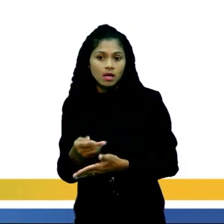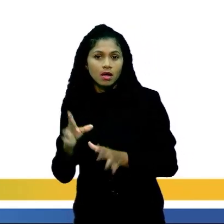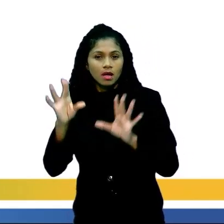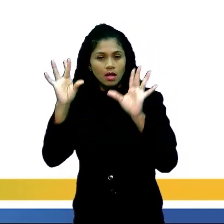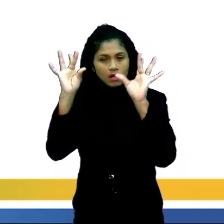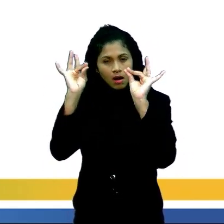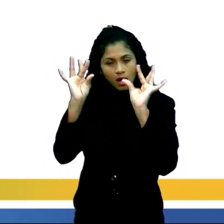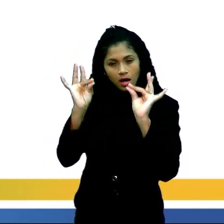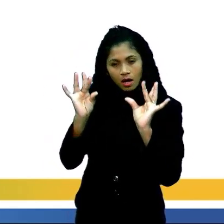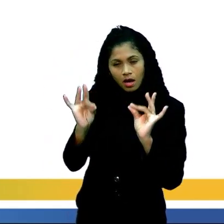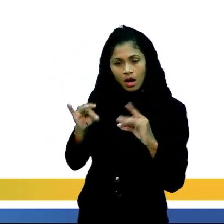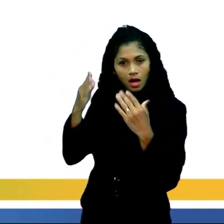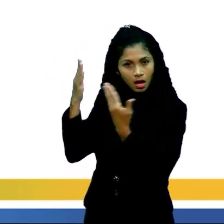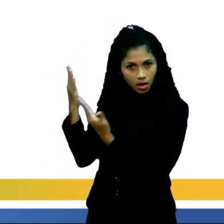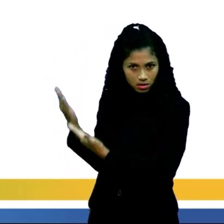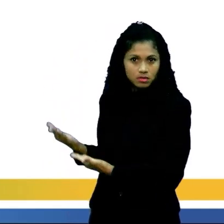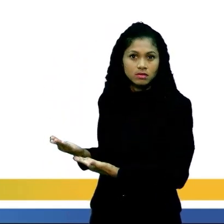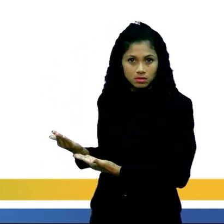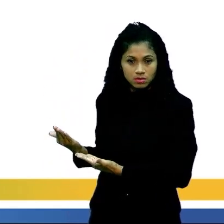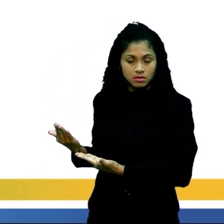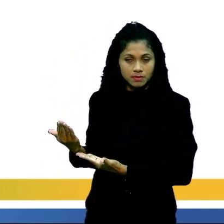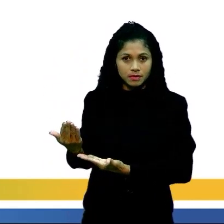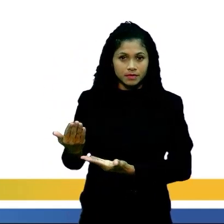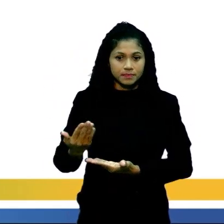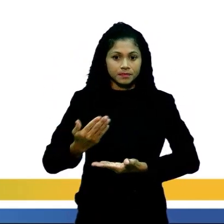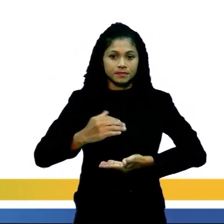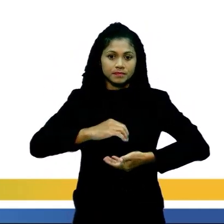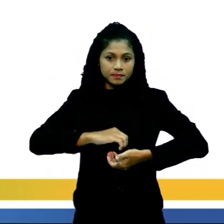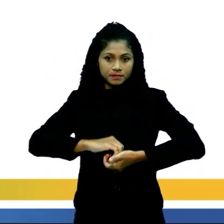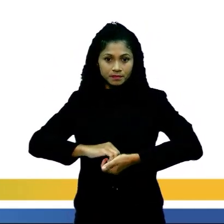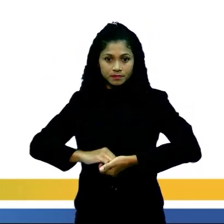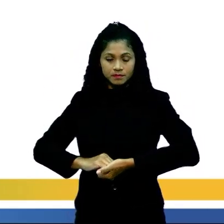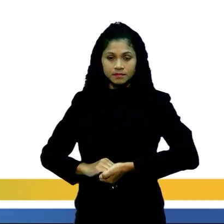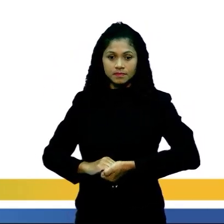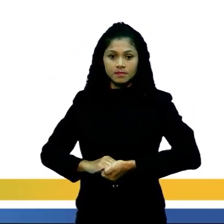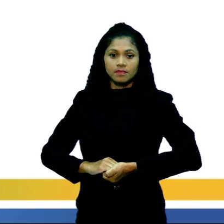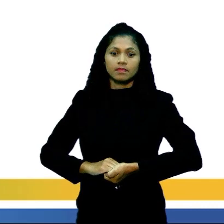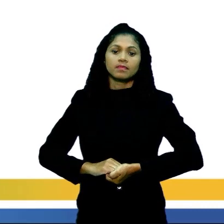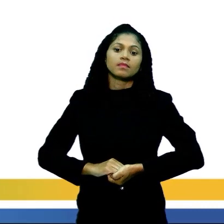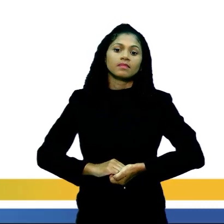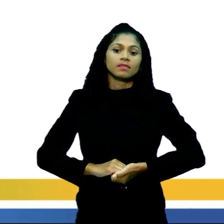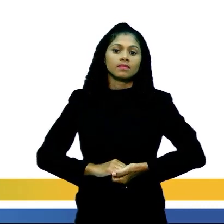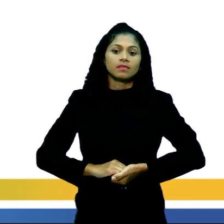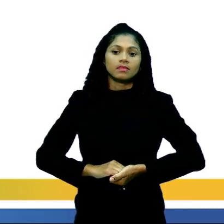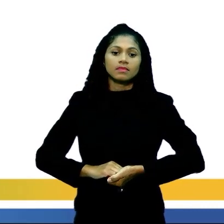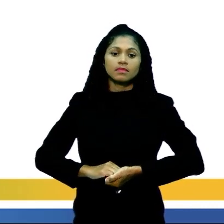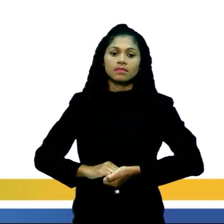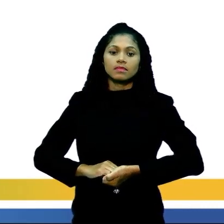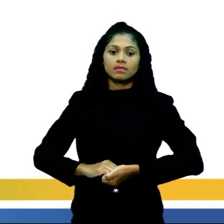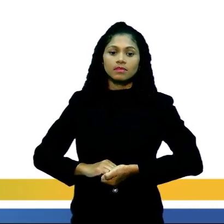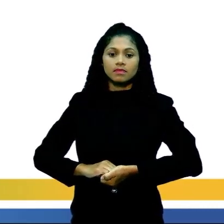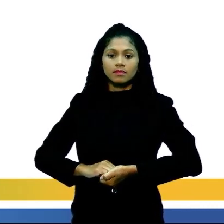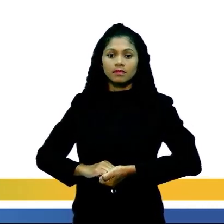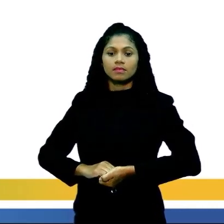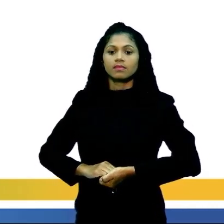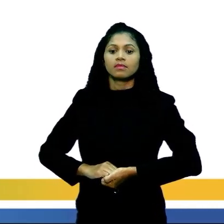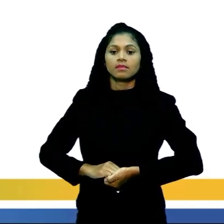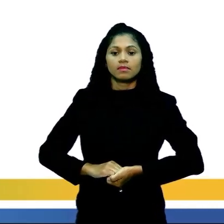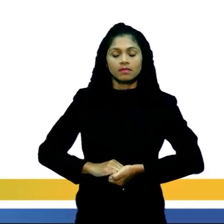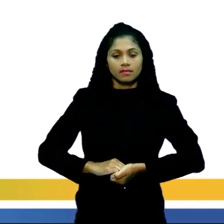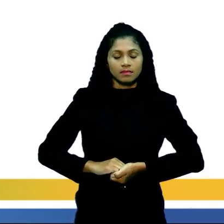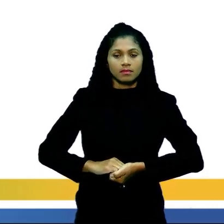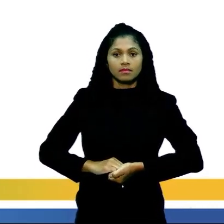5. Tá? Garrafa de vinho, garrafa de cerveja, são 15. E o espumante, são